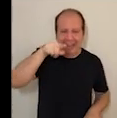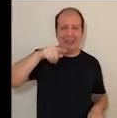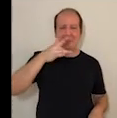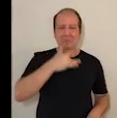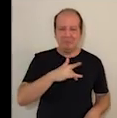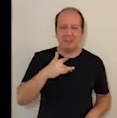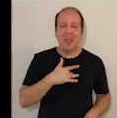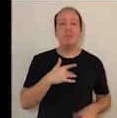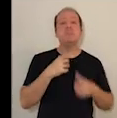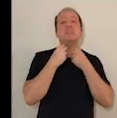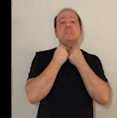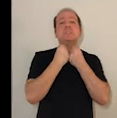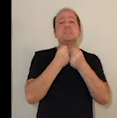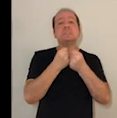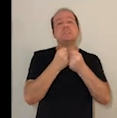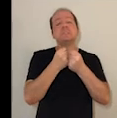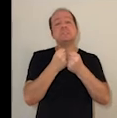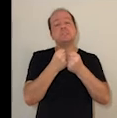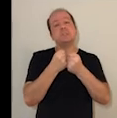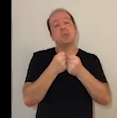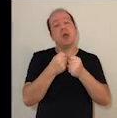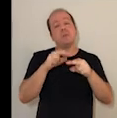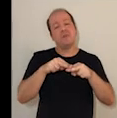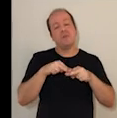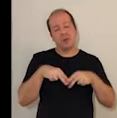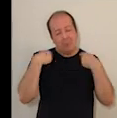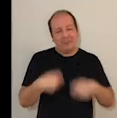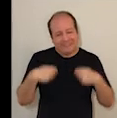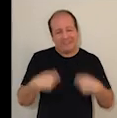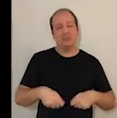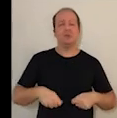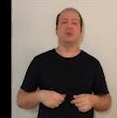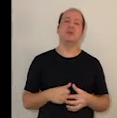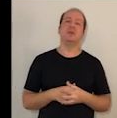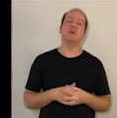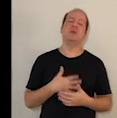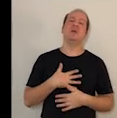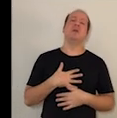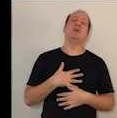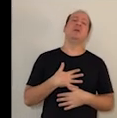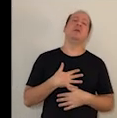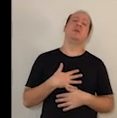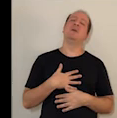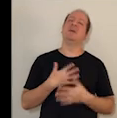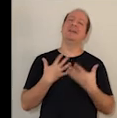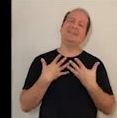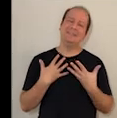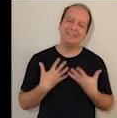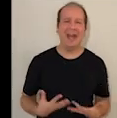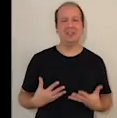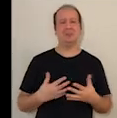e cuspir na minha cara. Tudo por causa desse miserável. Eu preciso estrangulá-lo, ao menos uma vez.